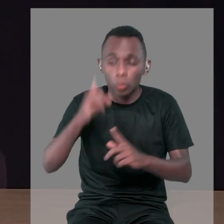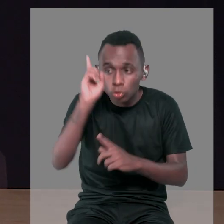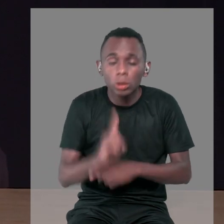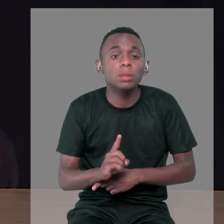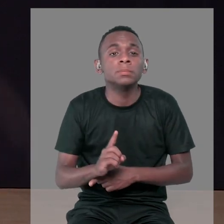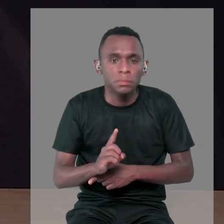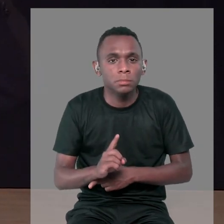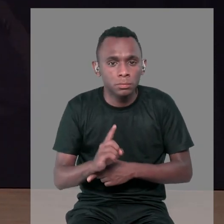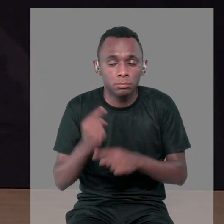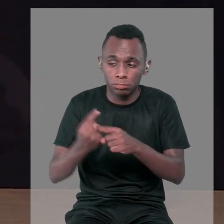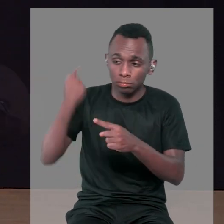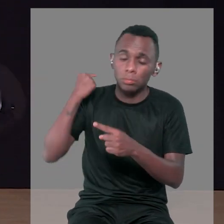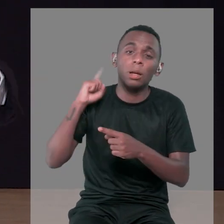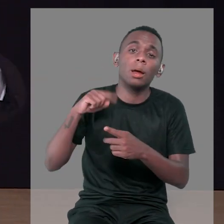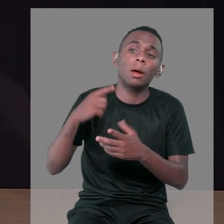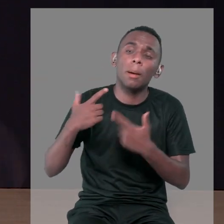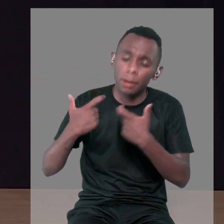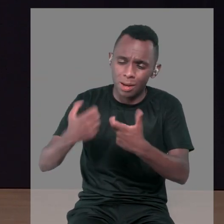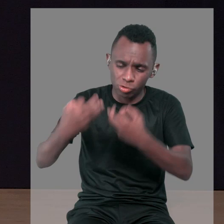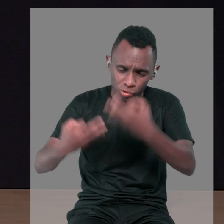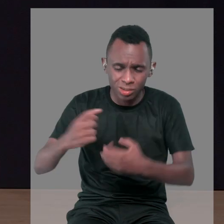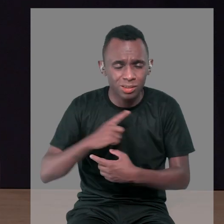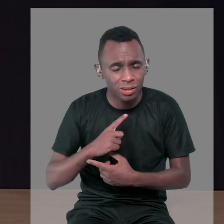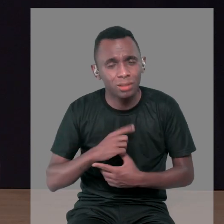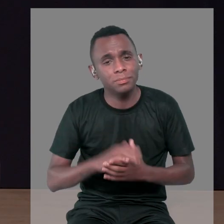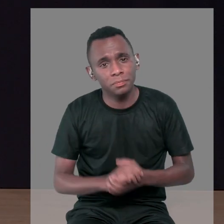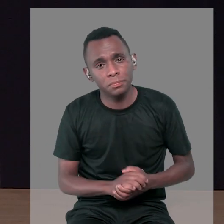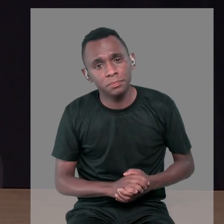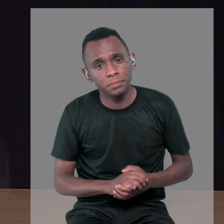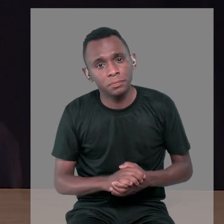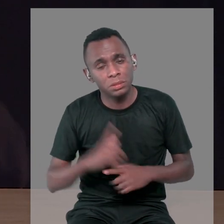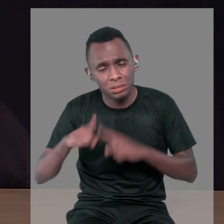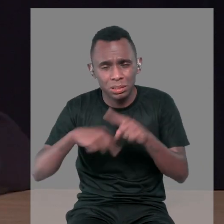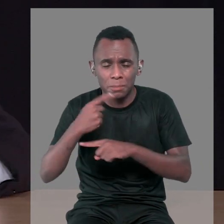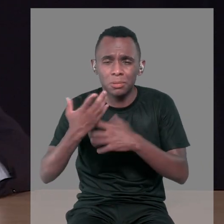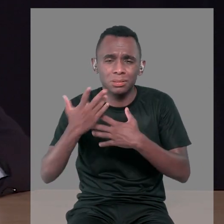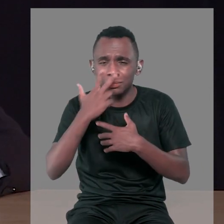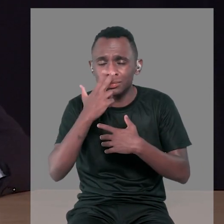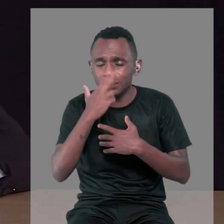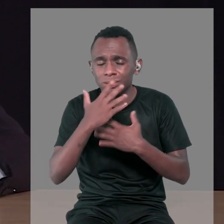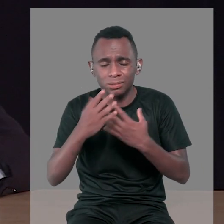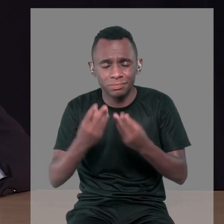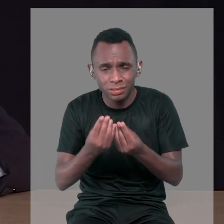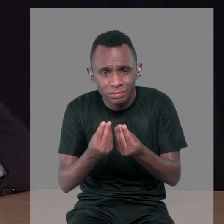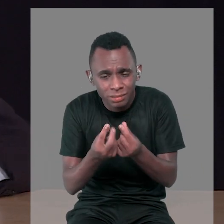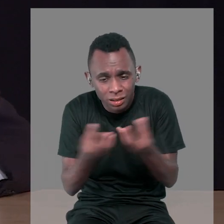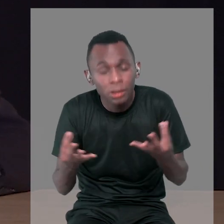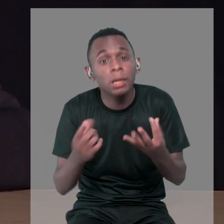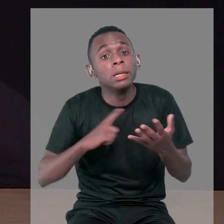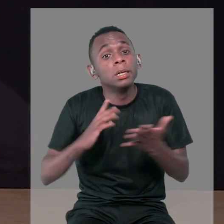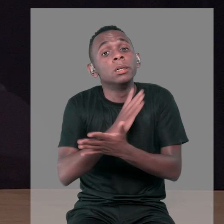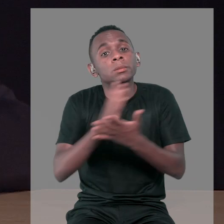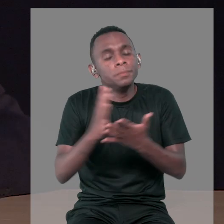ideia de guerra justa. Depois ele fica abaixo da superfície. Nós temos projetos de paz perpétua, por exemplo,